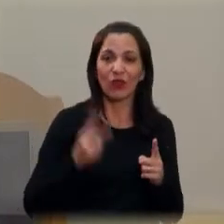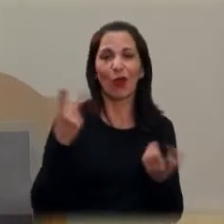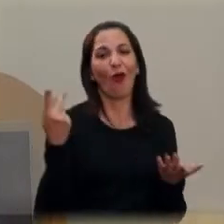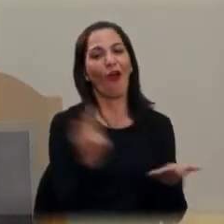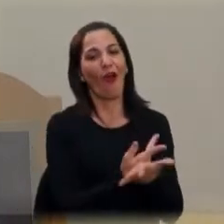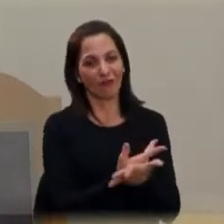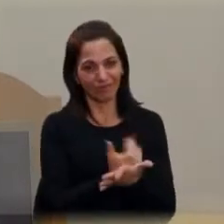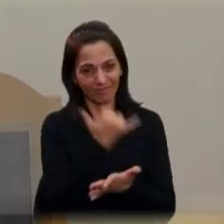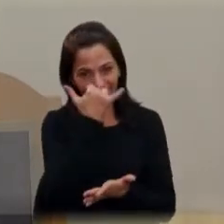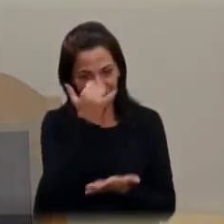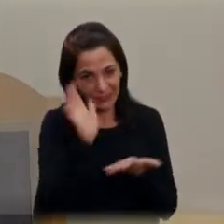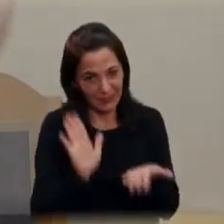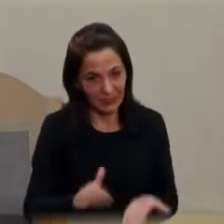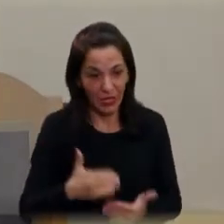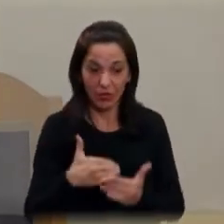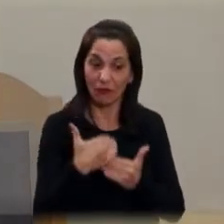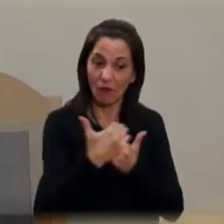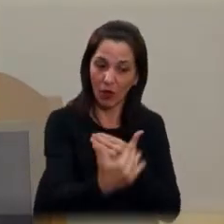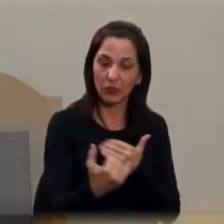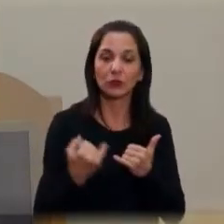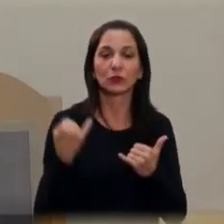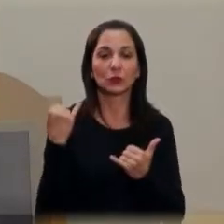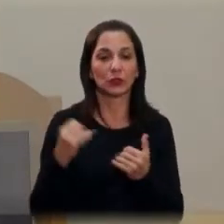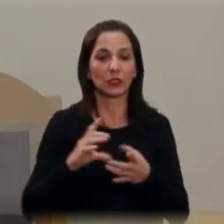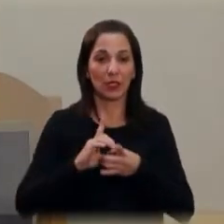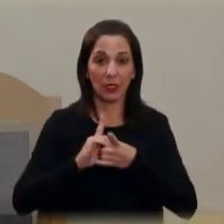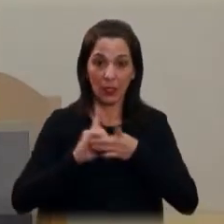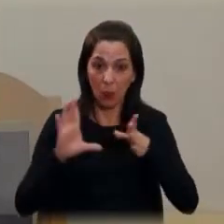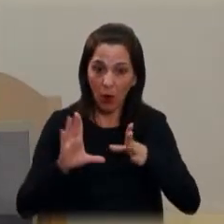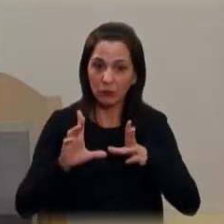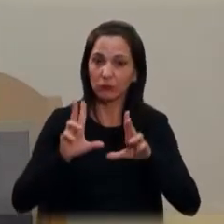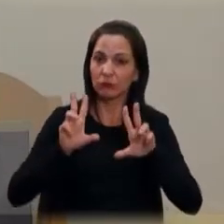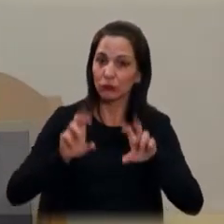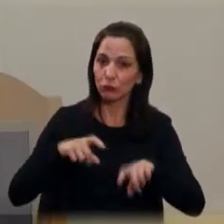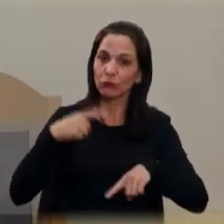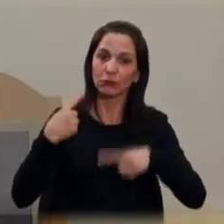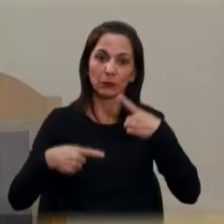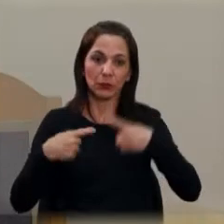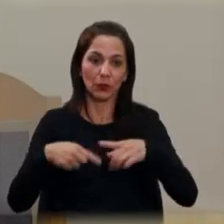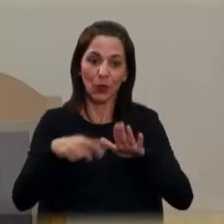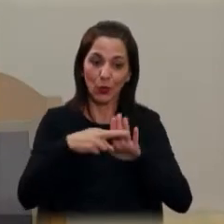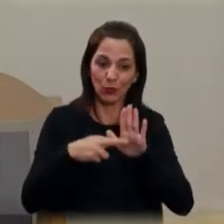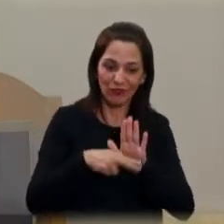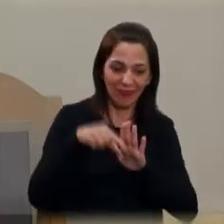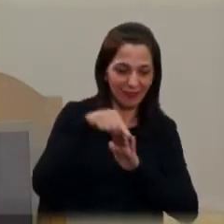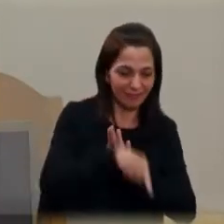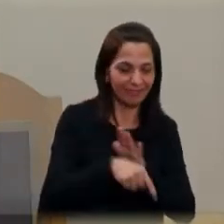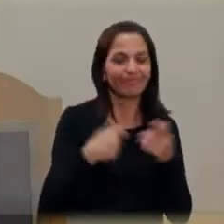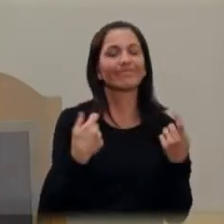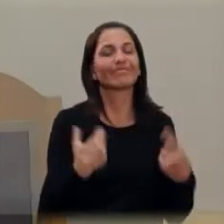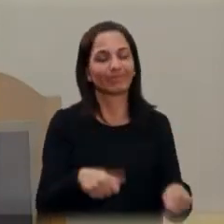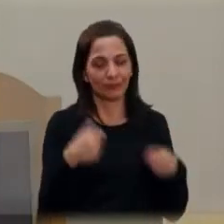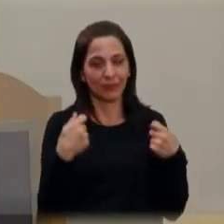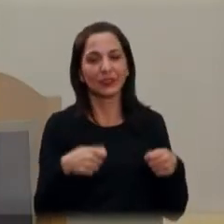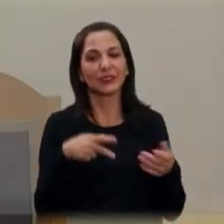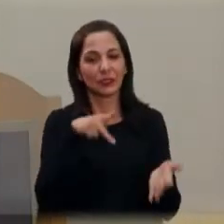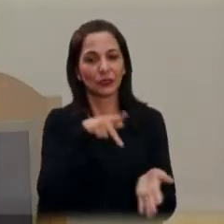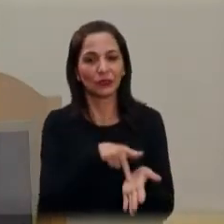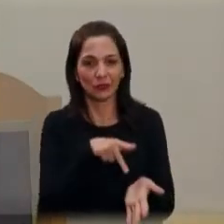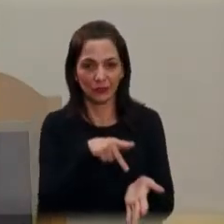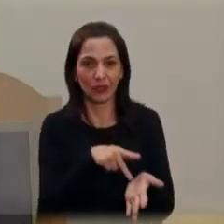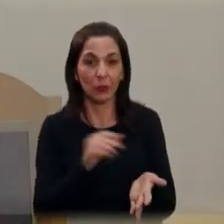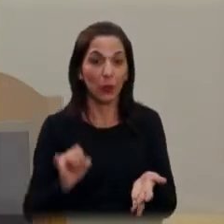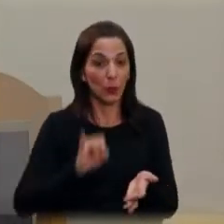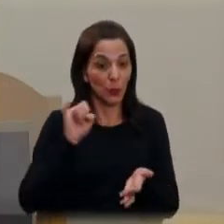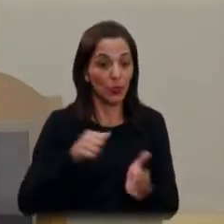Então, isso já é um grande avanço, é uma coisa muito democrática, bacana, porque nós precisamos regularizar o São Bento. Nós precisamos regularizar a situação dos cemitérios. Isso